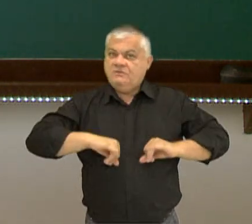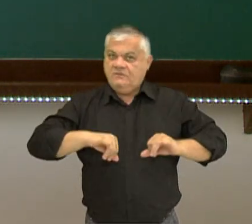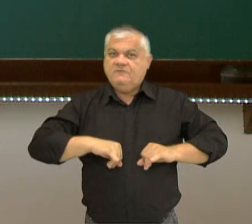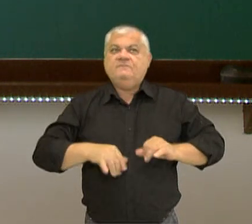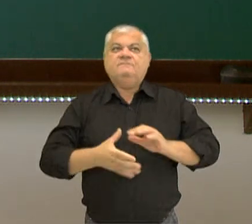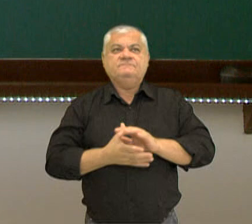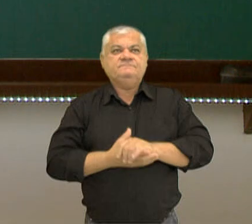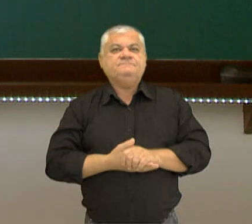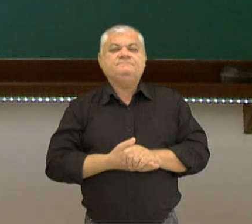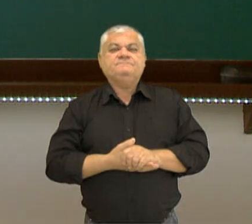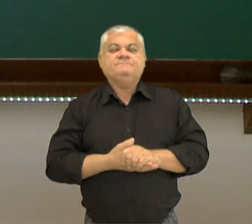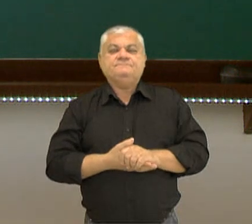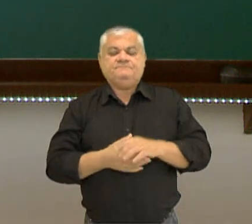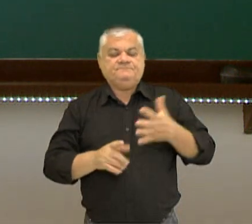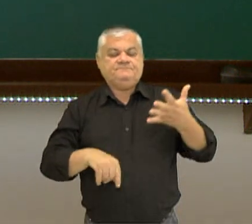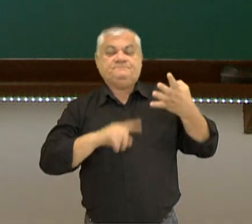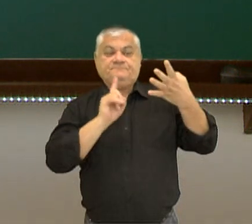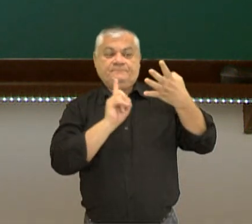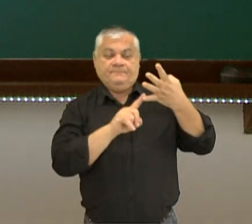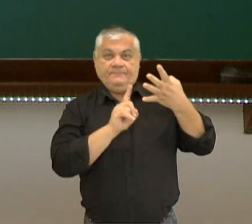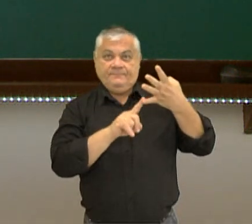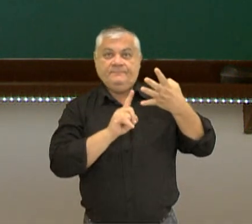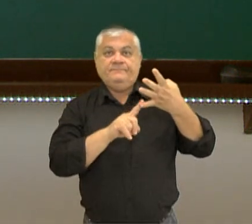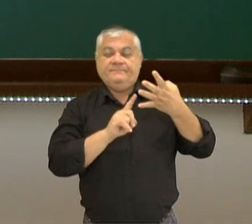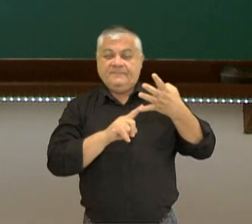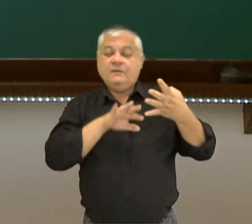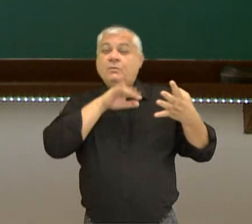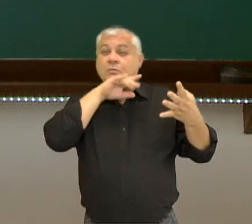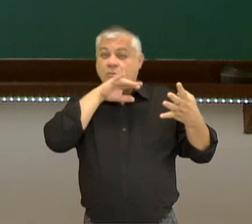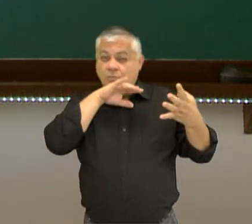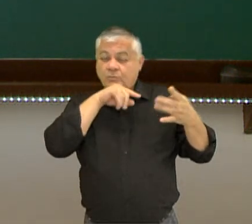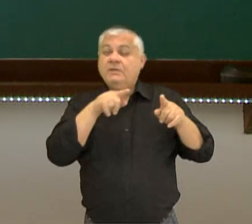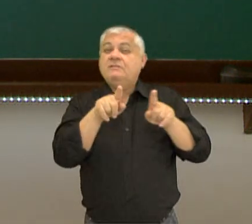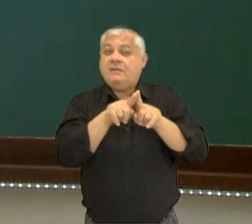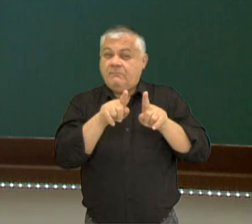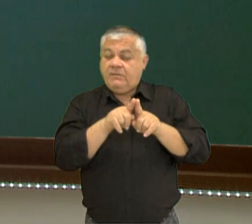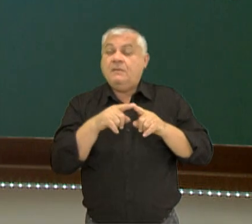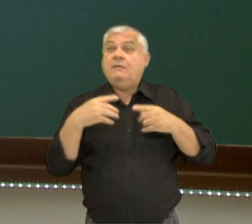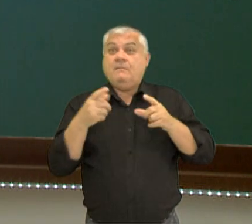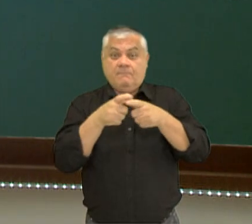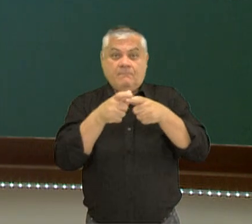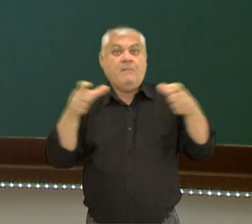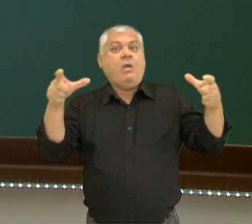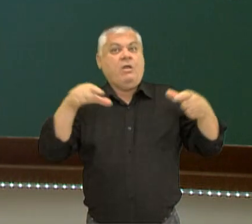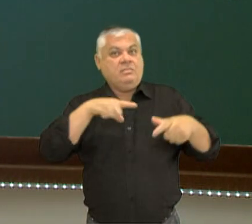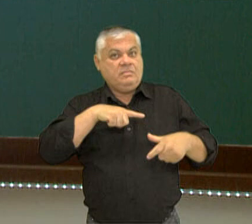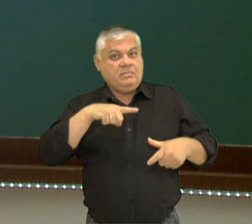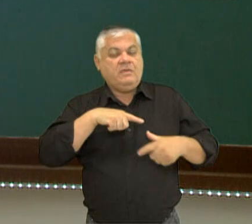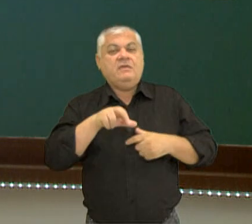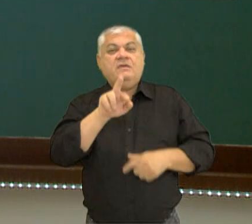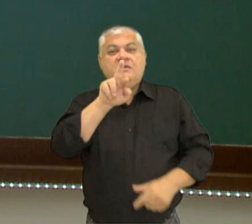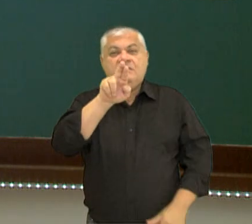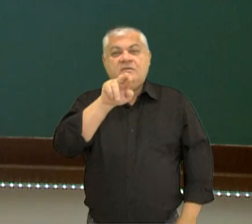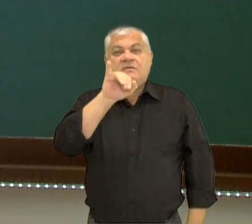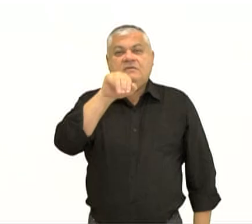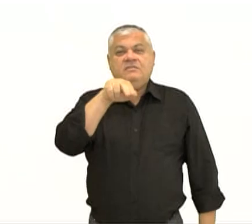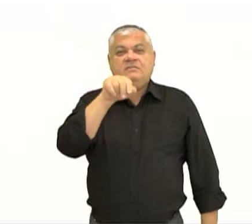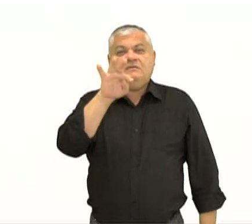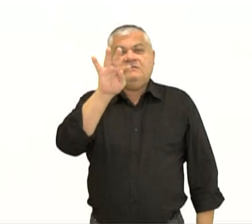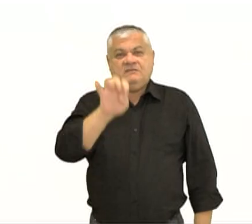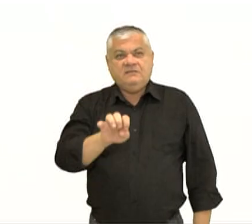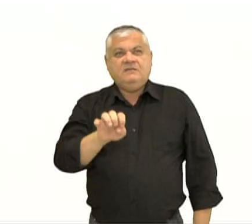desagradável. E também muito desagradável, muita gente tem esse problema, né, é a rinite.